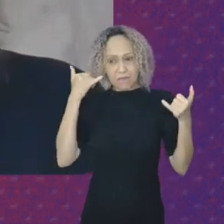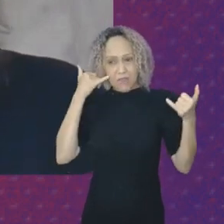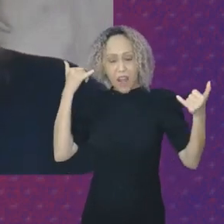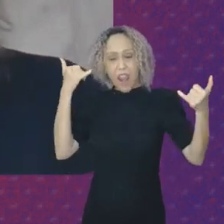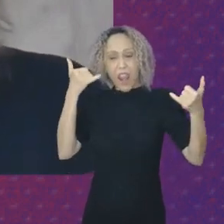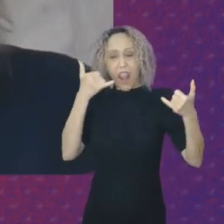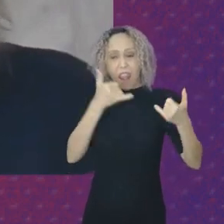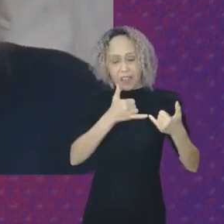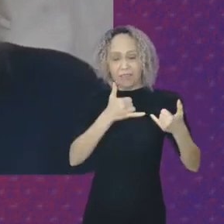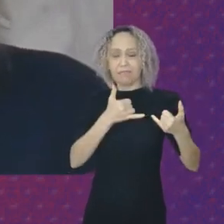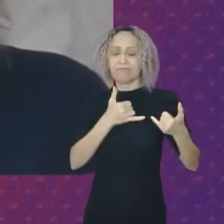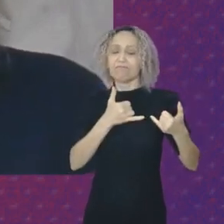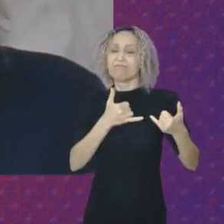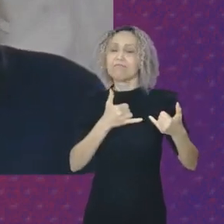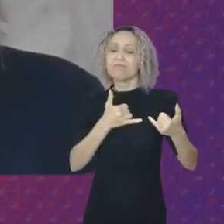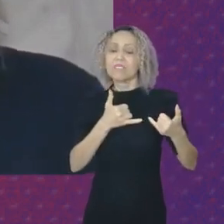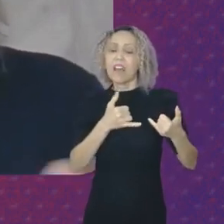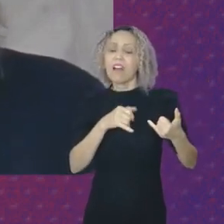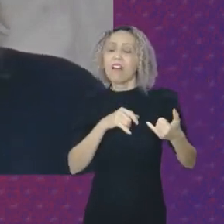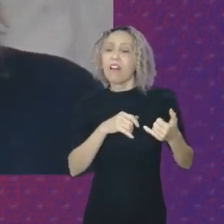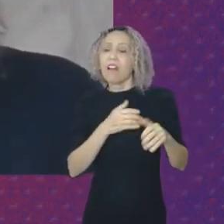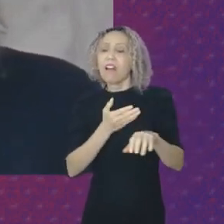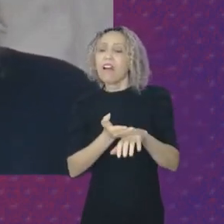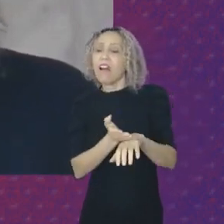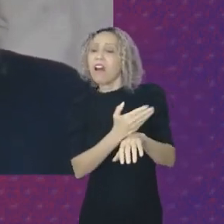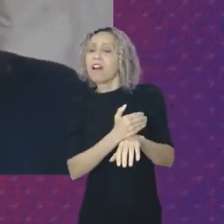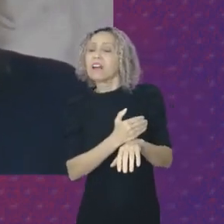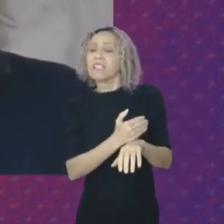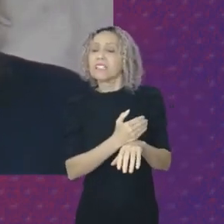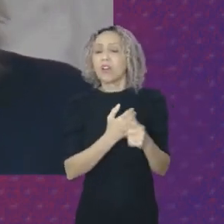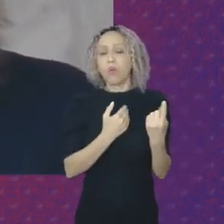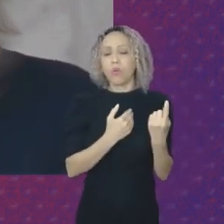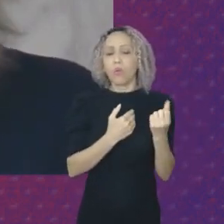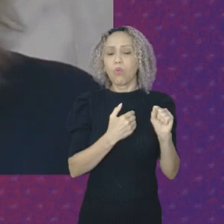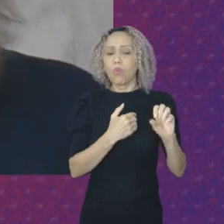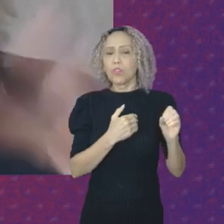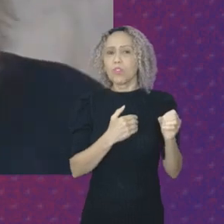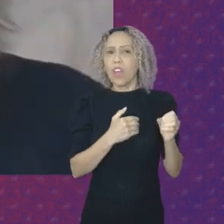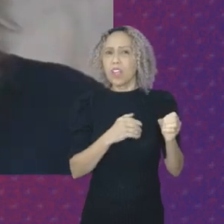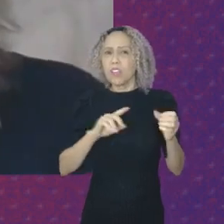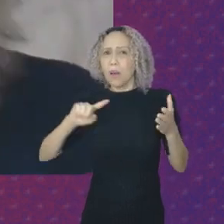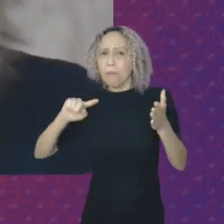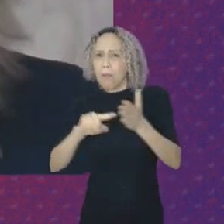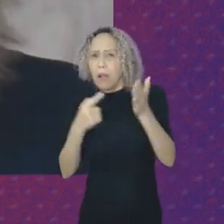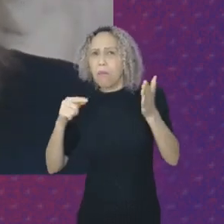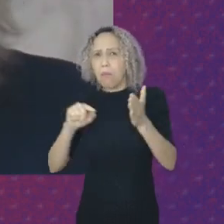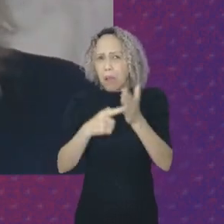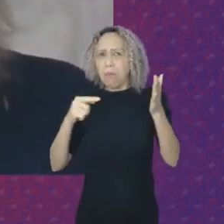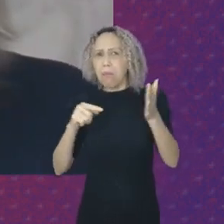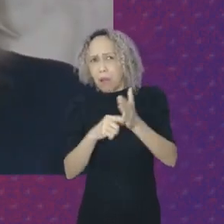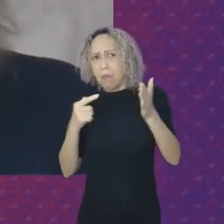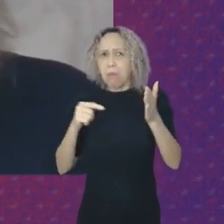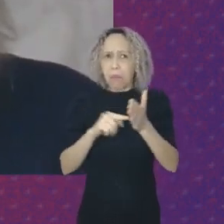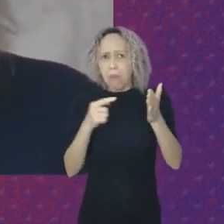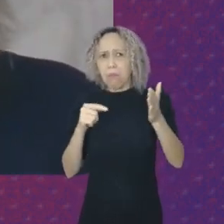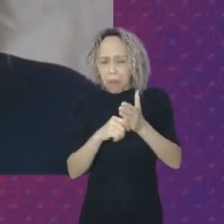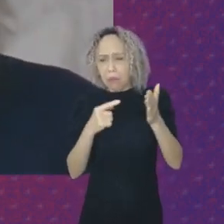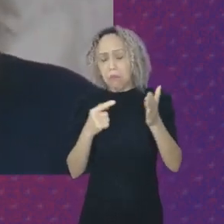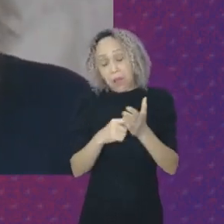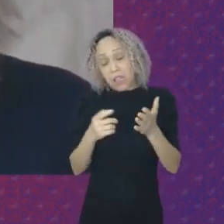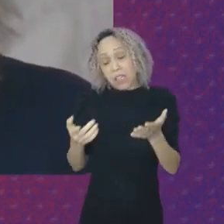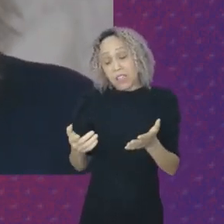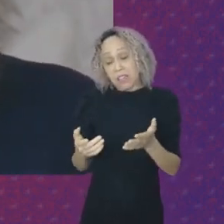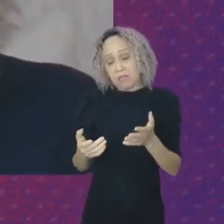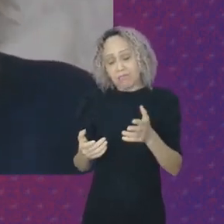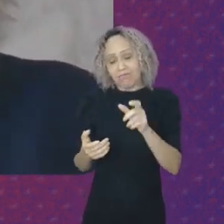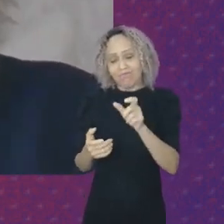muito focado em só registrar e receber denúncias, queixas formais de situações de violência,